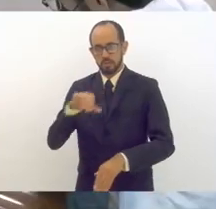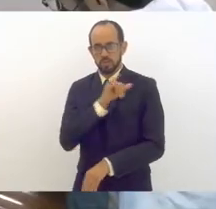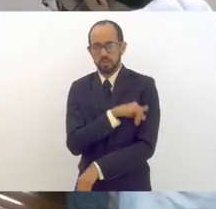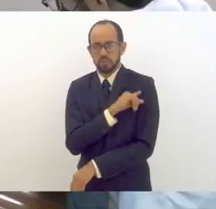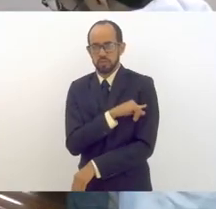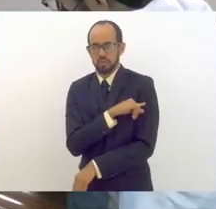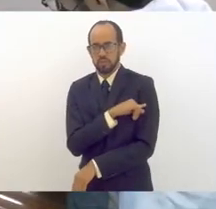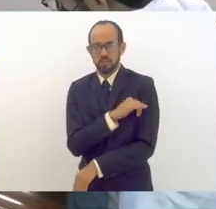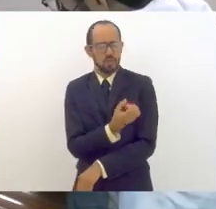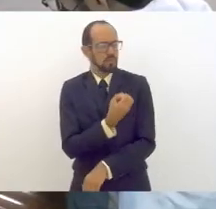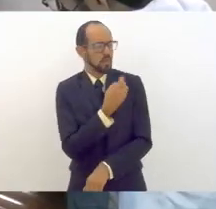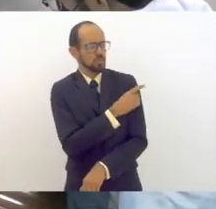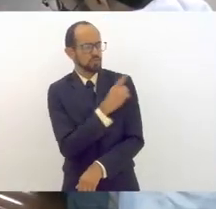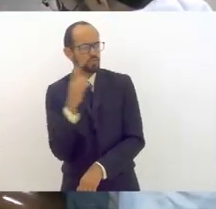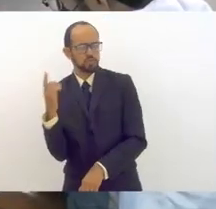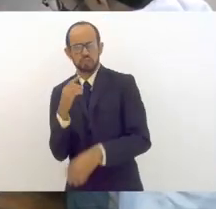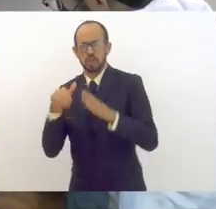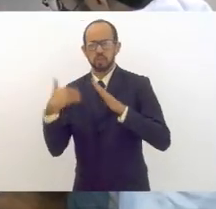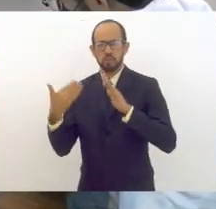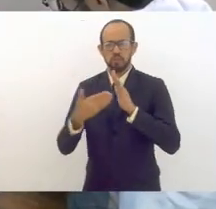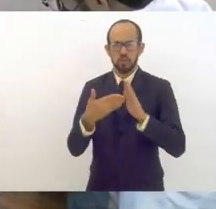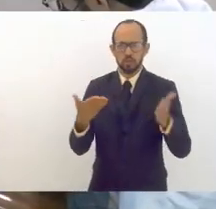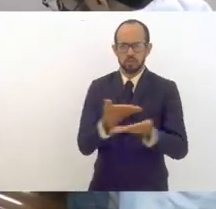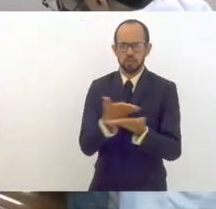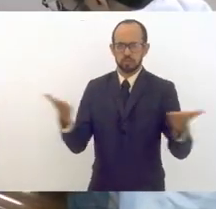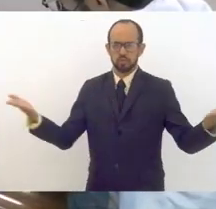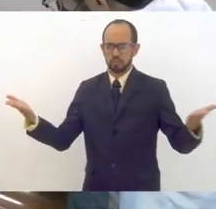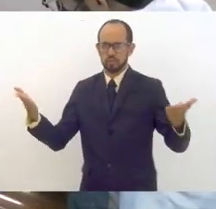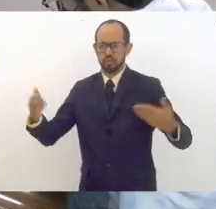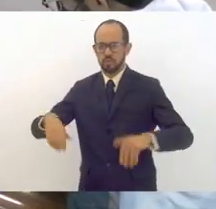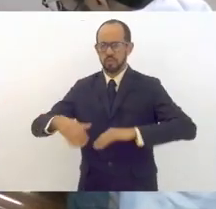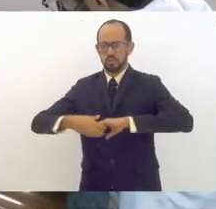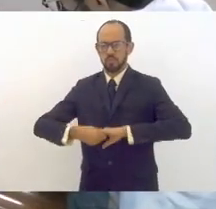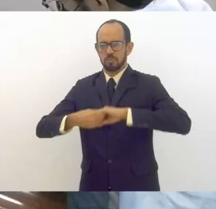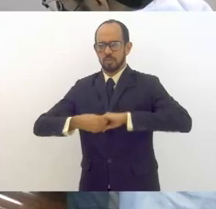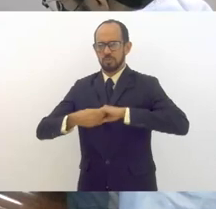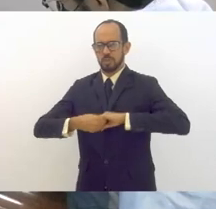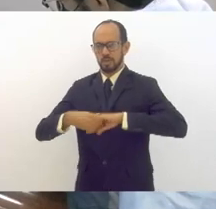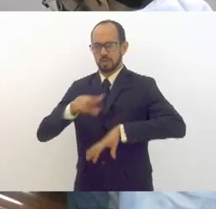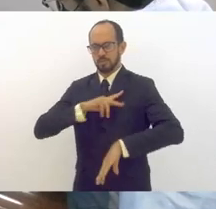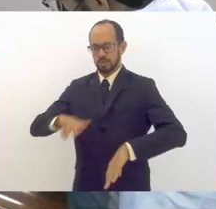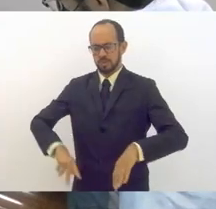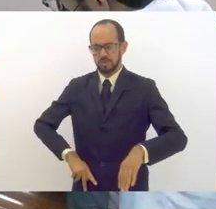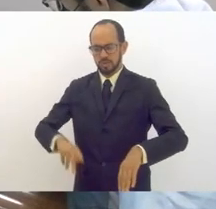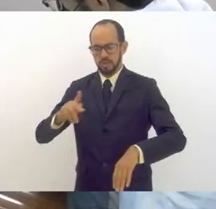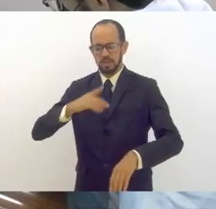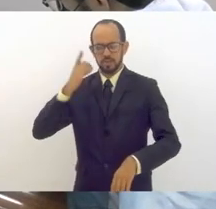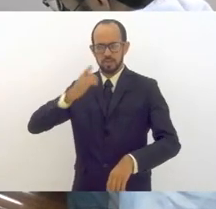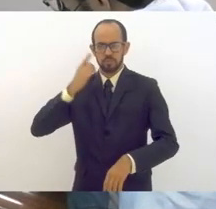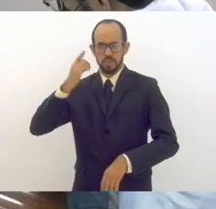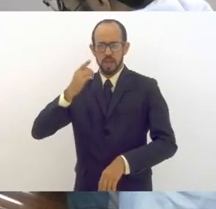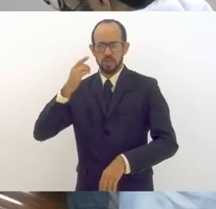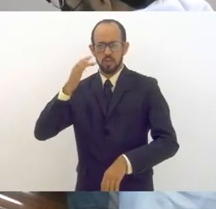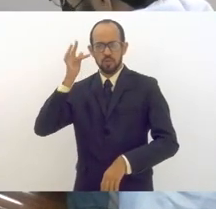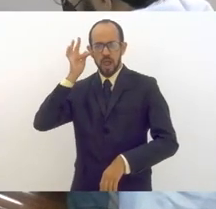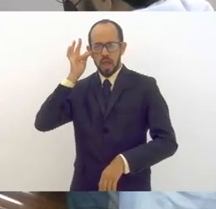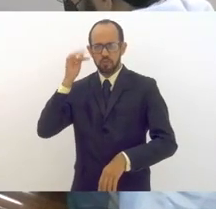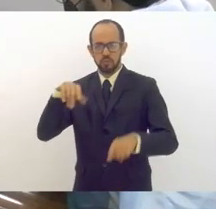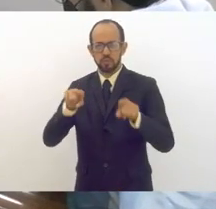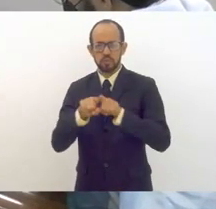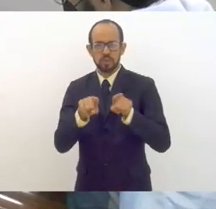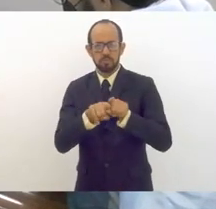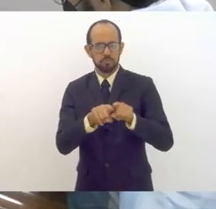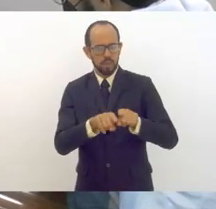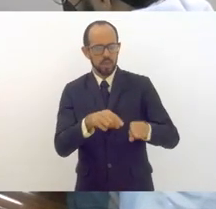Bom dia a todas e todos. Faço uma saudação ao presidente dessa audiência pública, deputado Flávio Serafini, cumprimento também